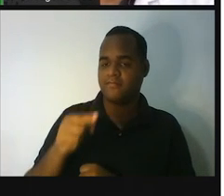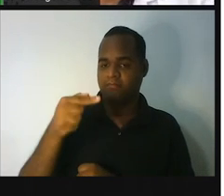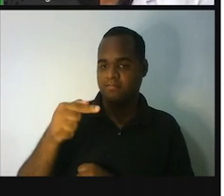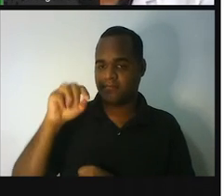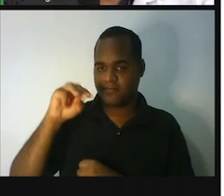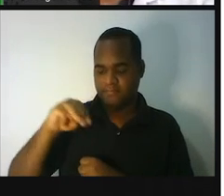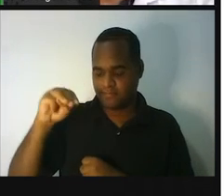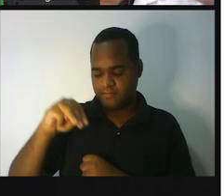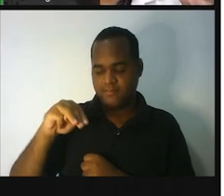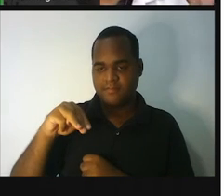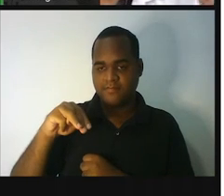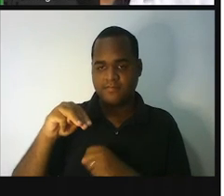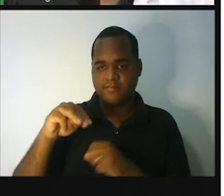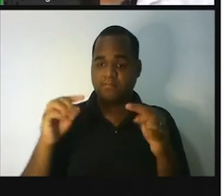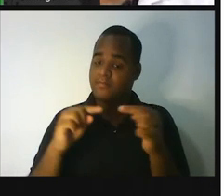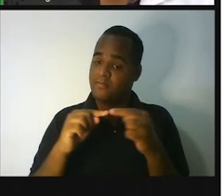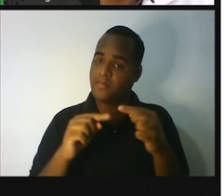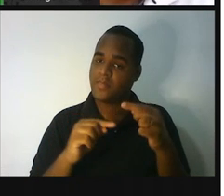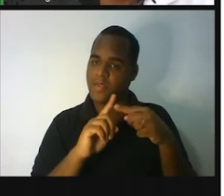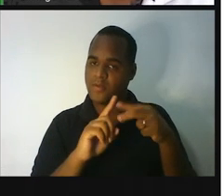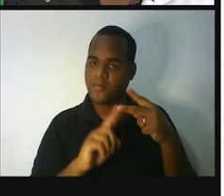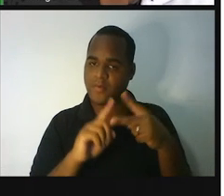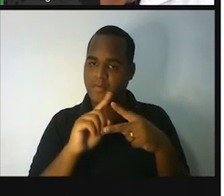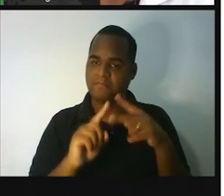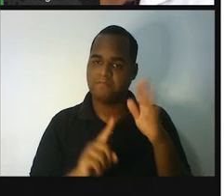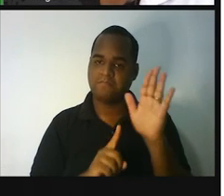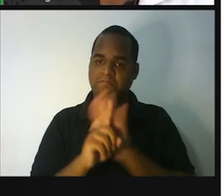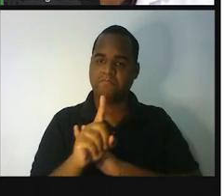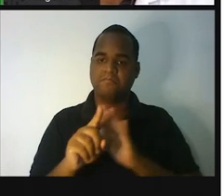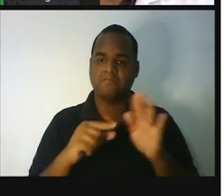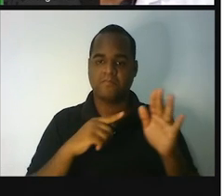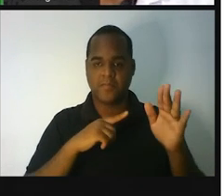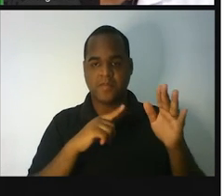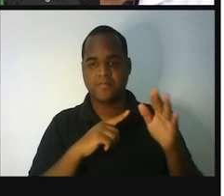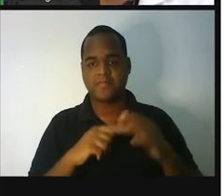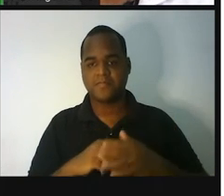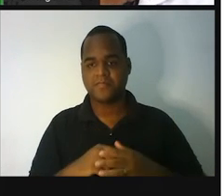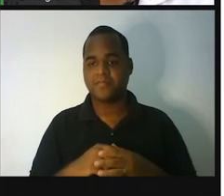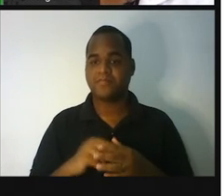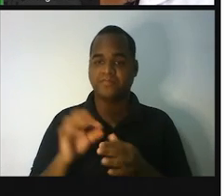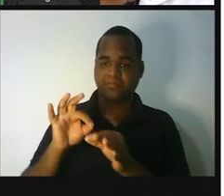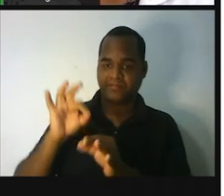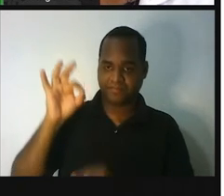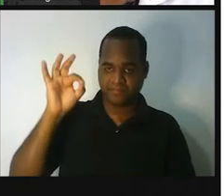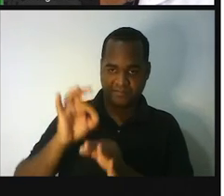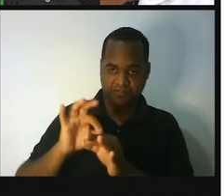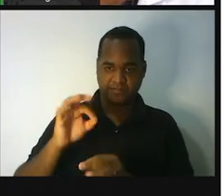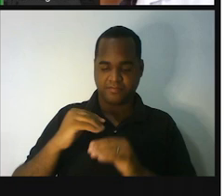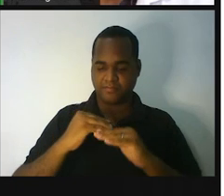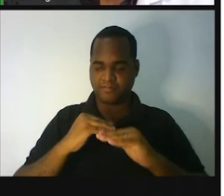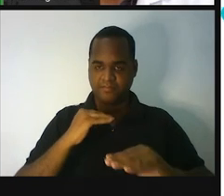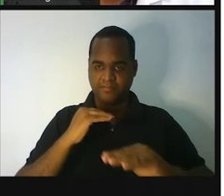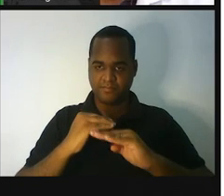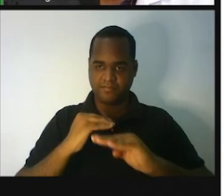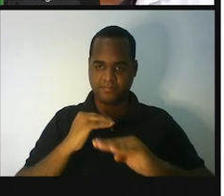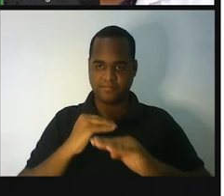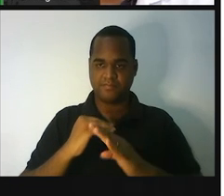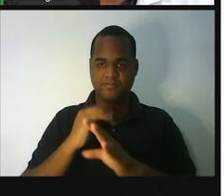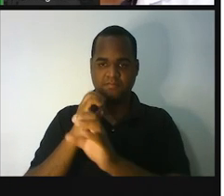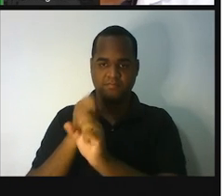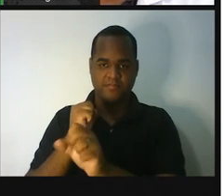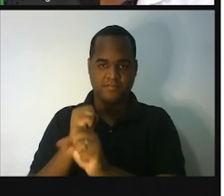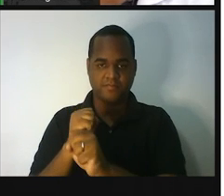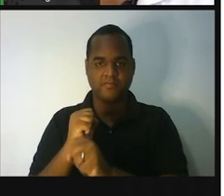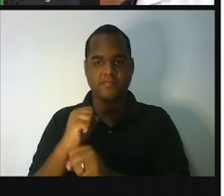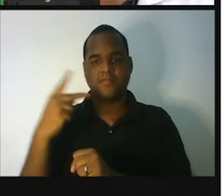então Existem duas perguntas para ser respondidas Qual é a medida do perímetro em metros